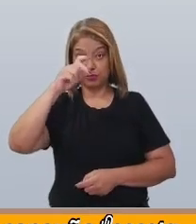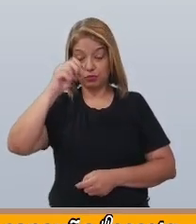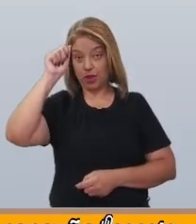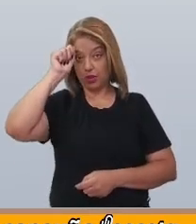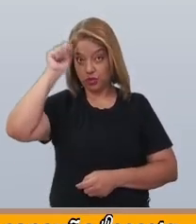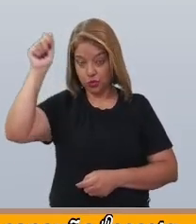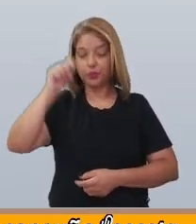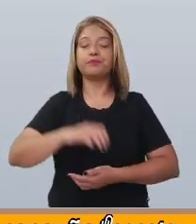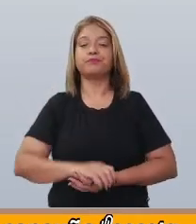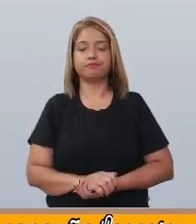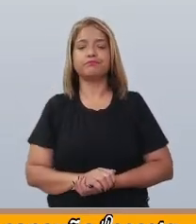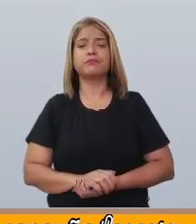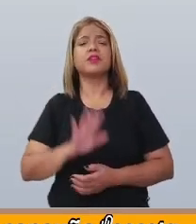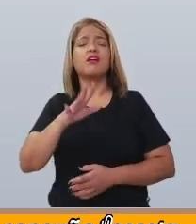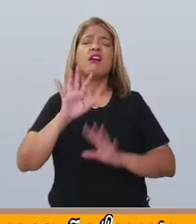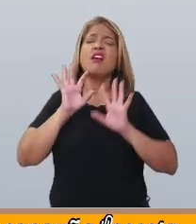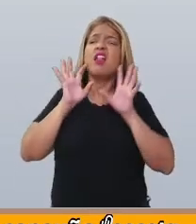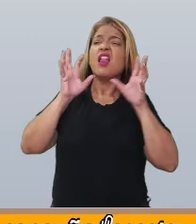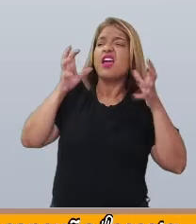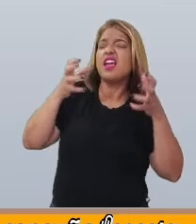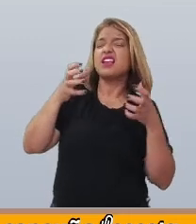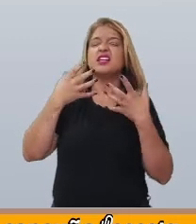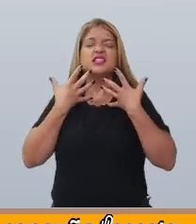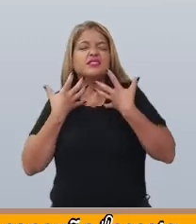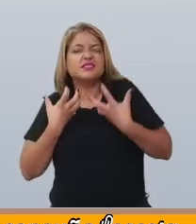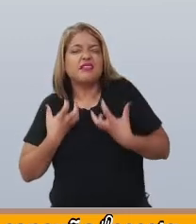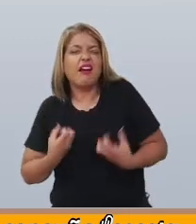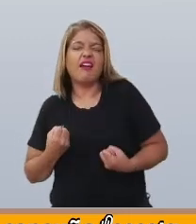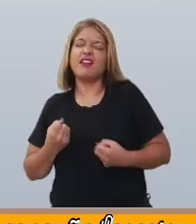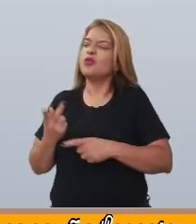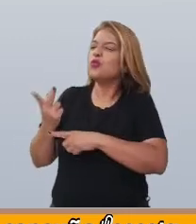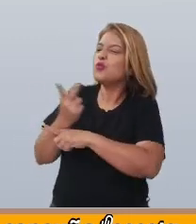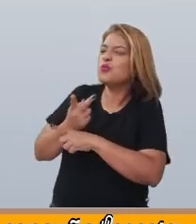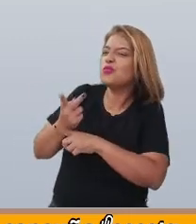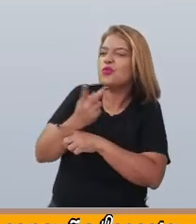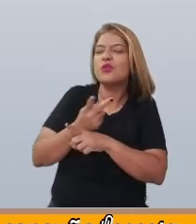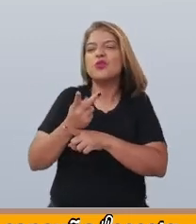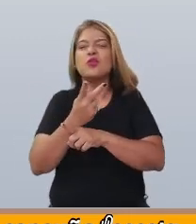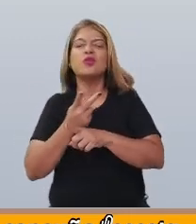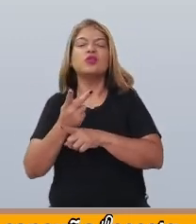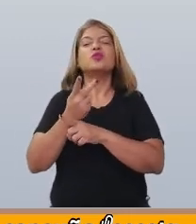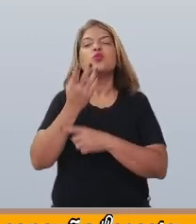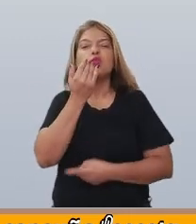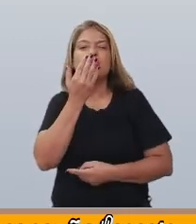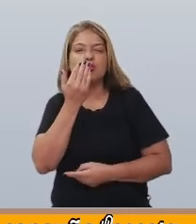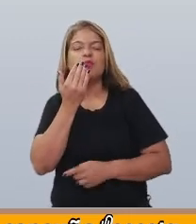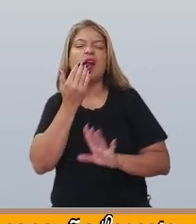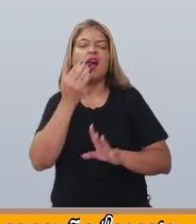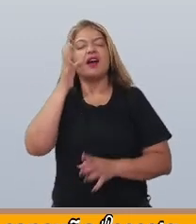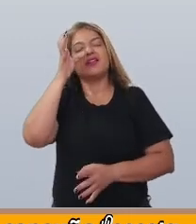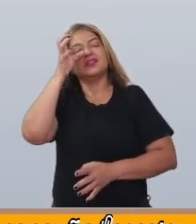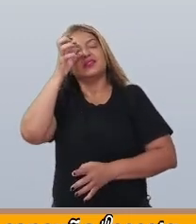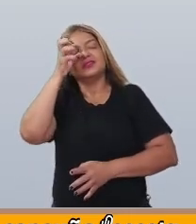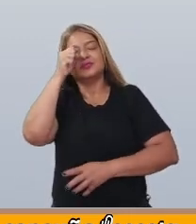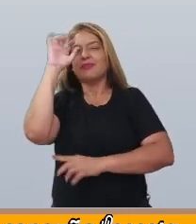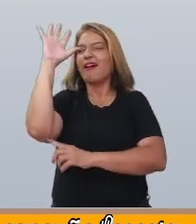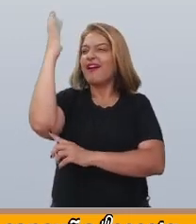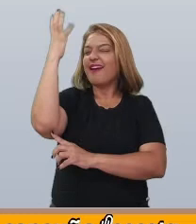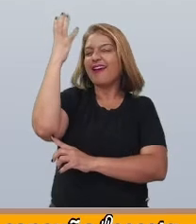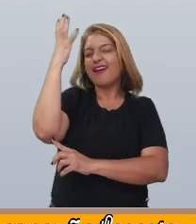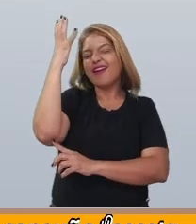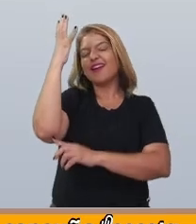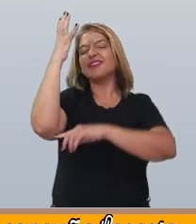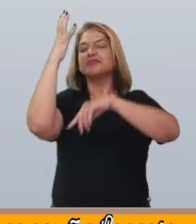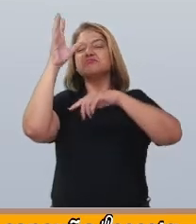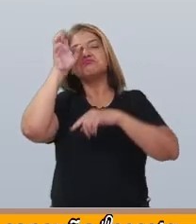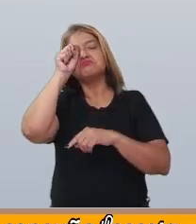cansado de tanto caçar, dormia espichado à sombra de uma boa árvore.